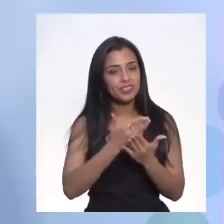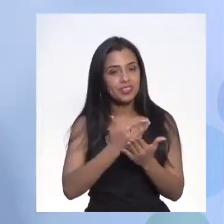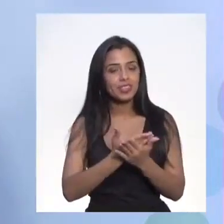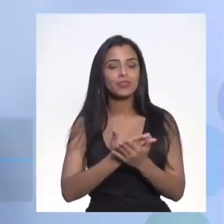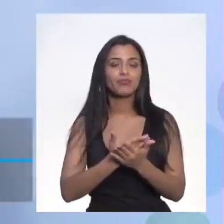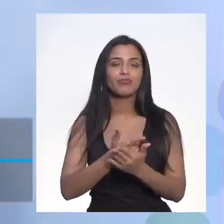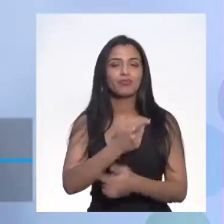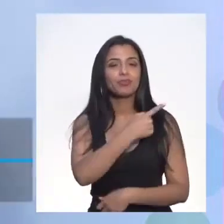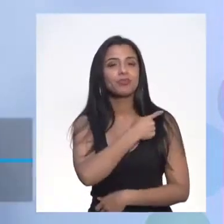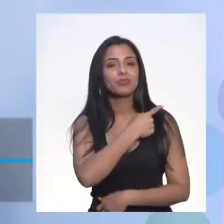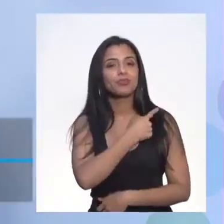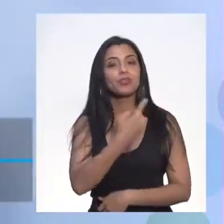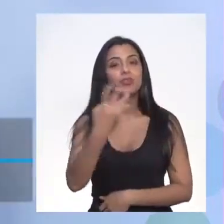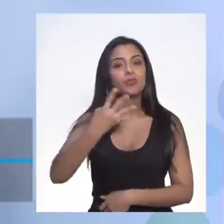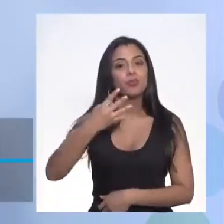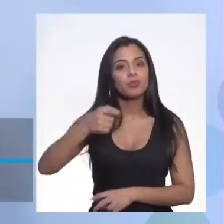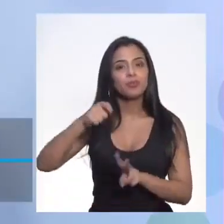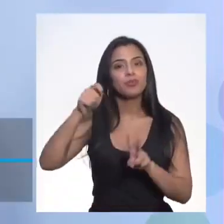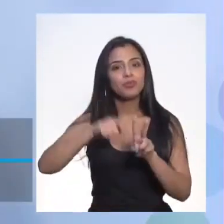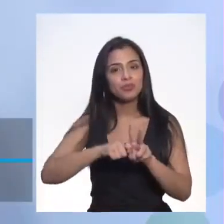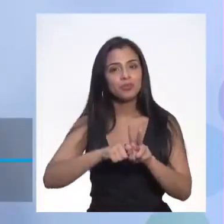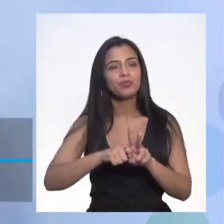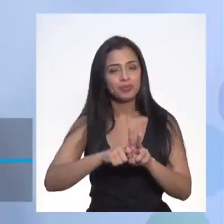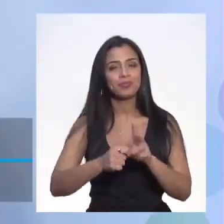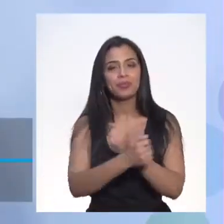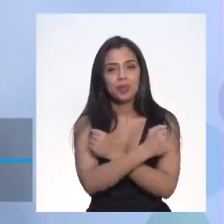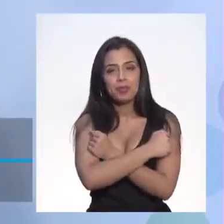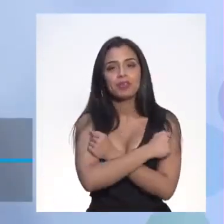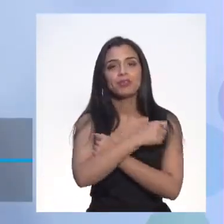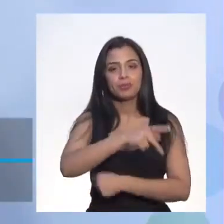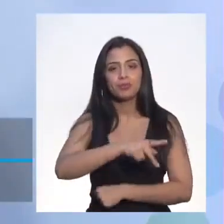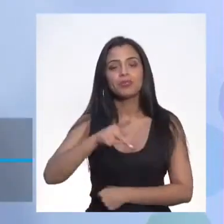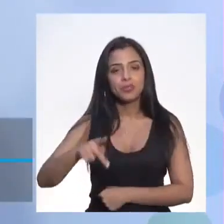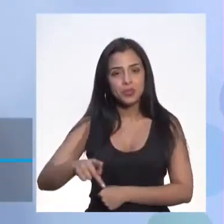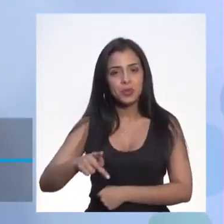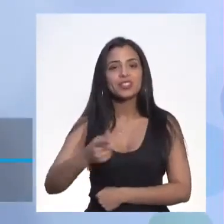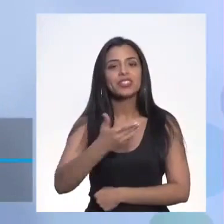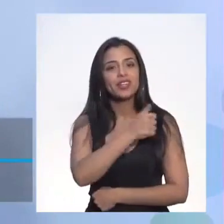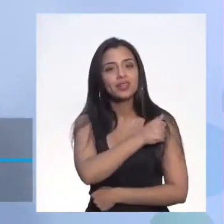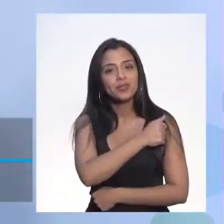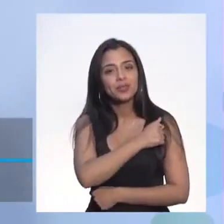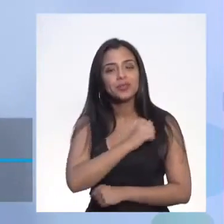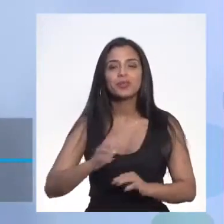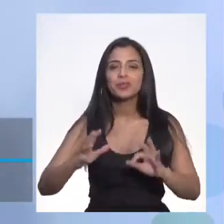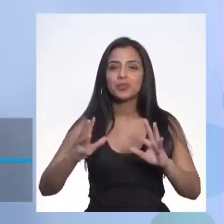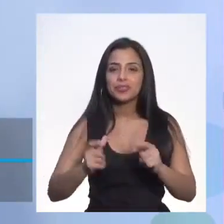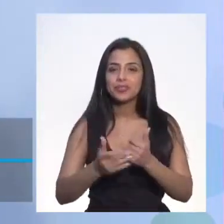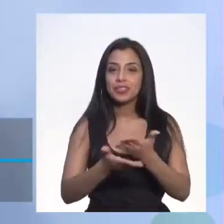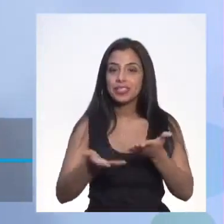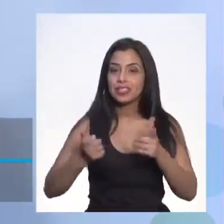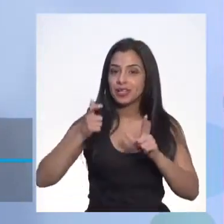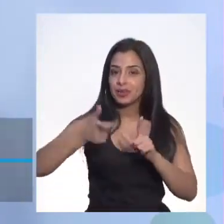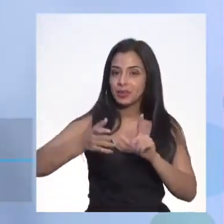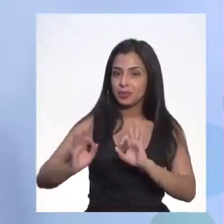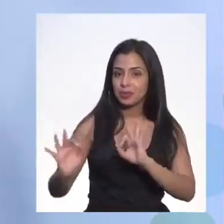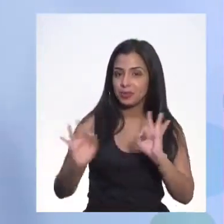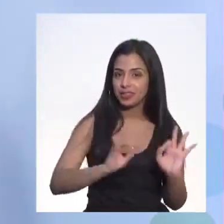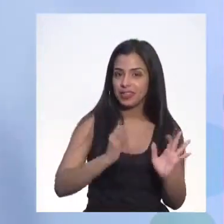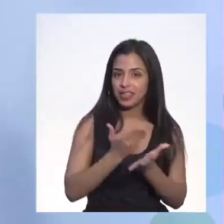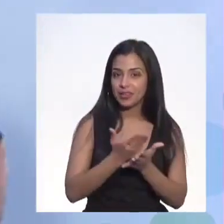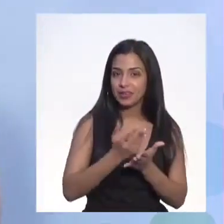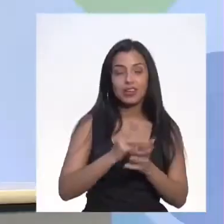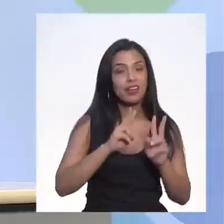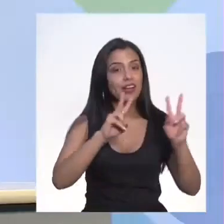ensino médio, quarto bimestre. Então, um abraço aí para os professores, para os alunos e a todos que estão acompanhando essa aula. O que nós vamos trabalhar hoje,